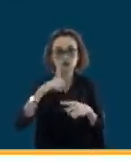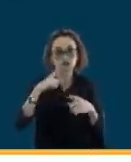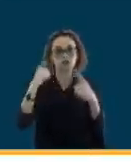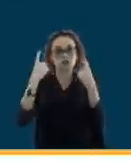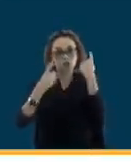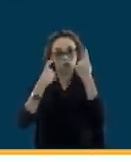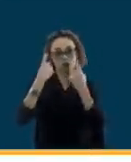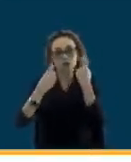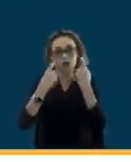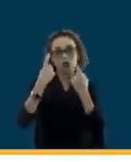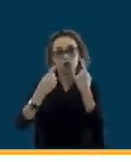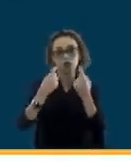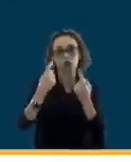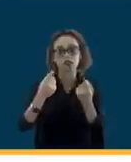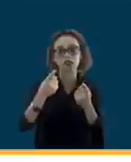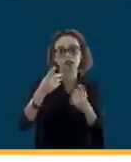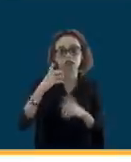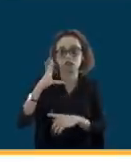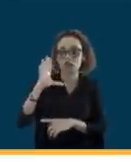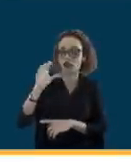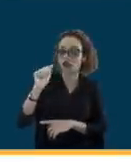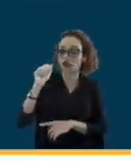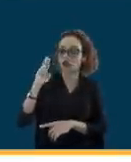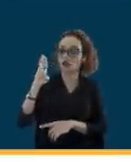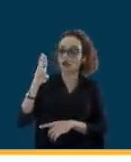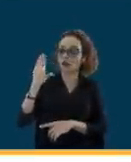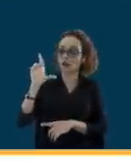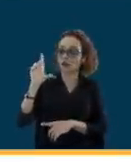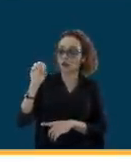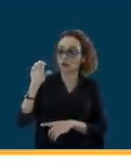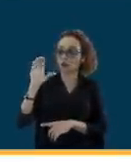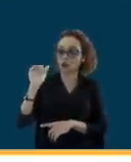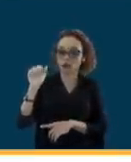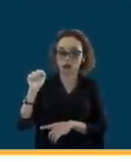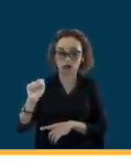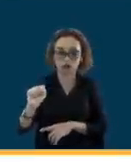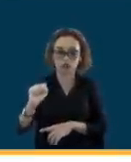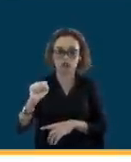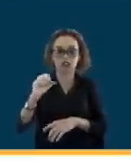com as culturas caboclas, os imigrantes. Quantos